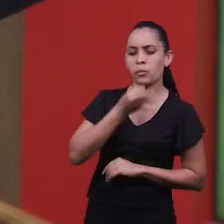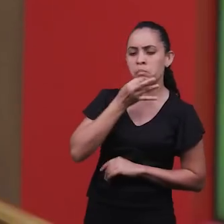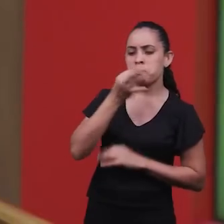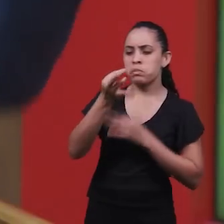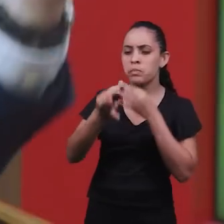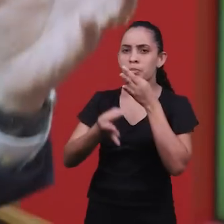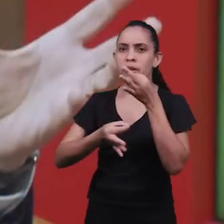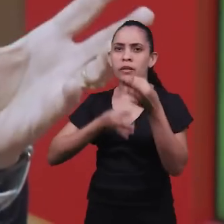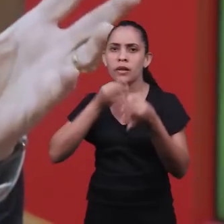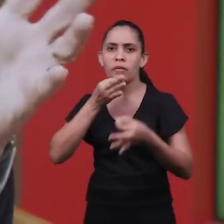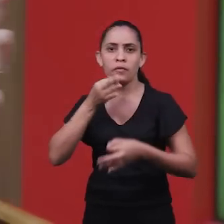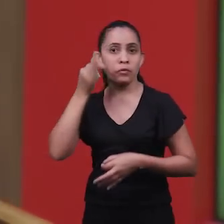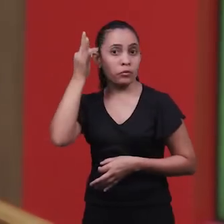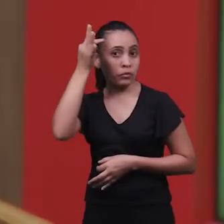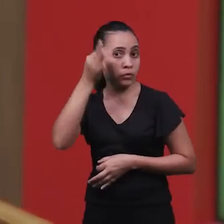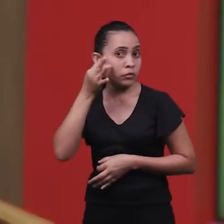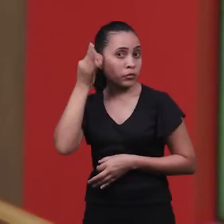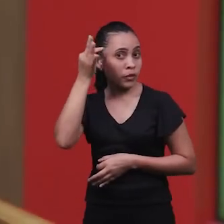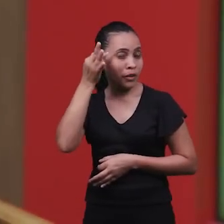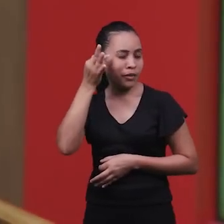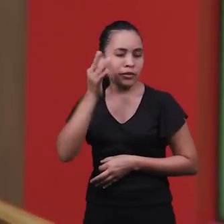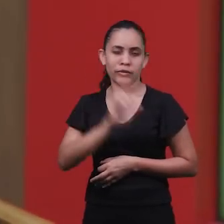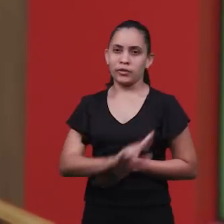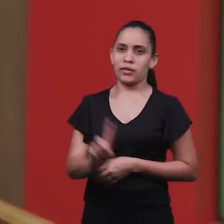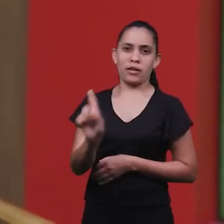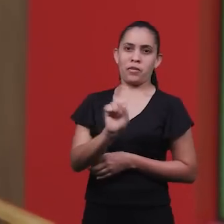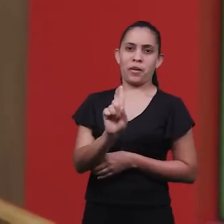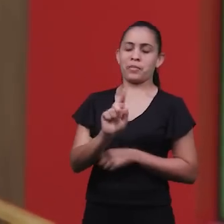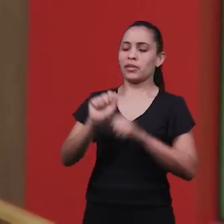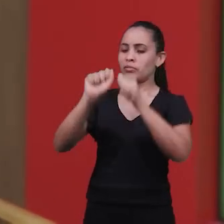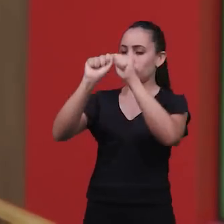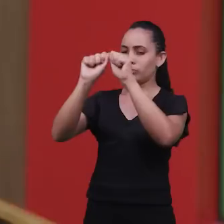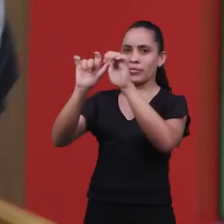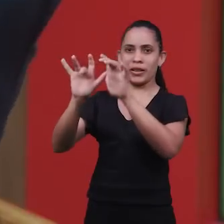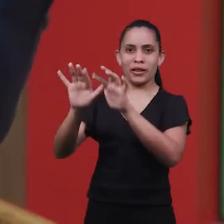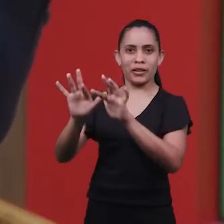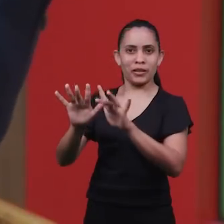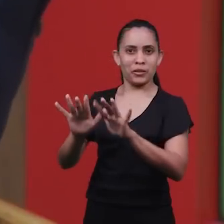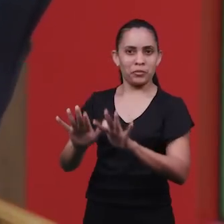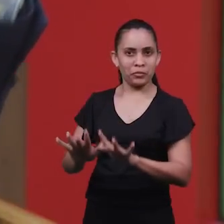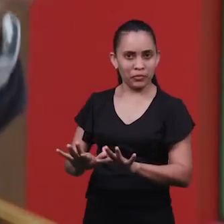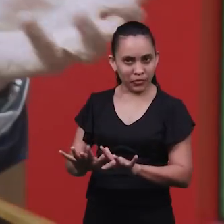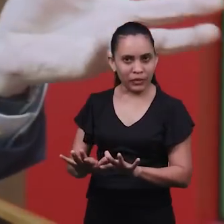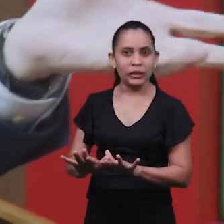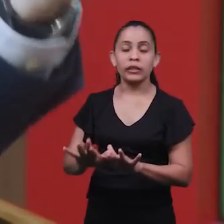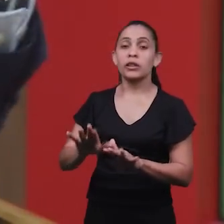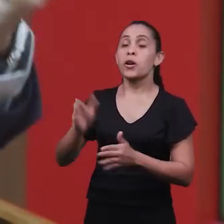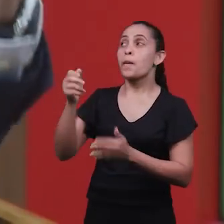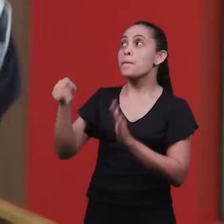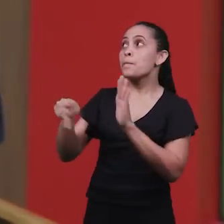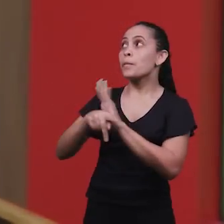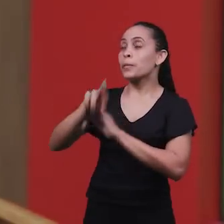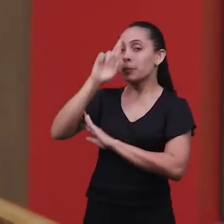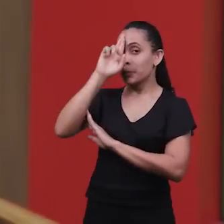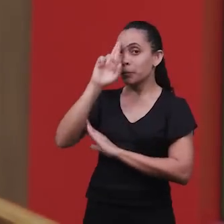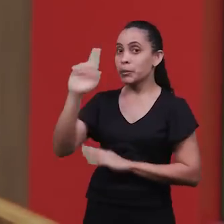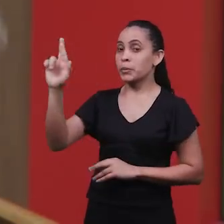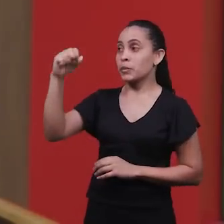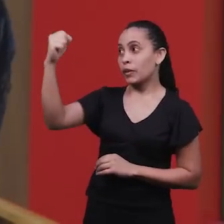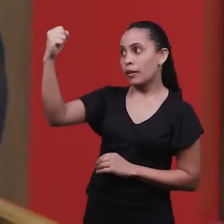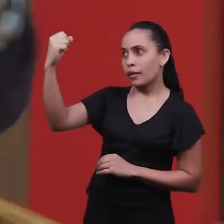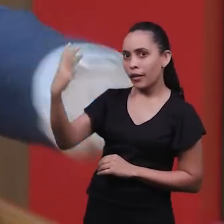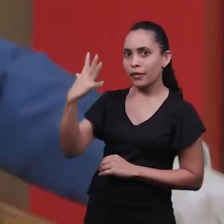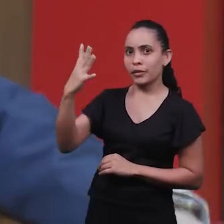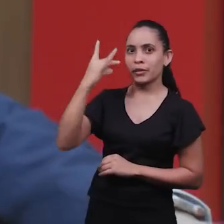outro filosofa, mas ela é nutrida com o alimento perfeito que vem pela